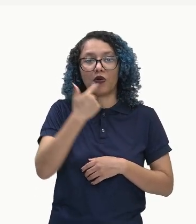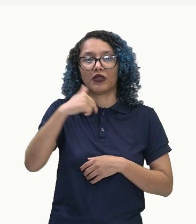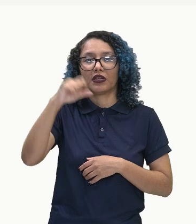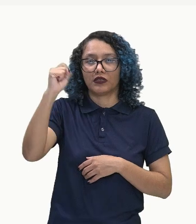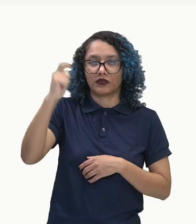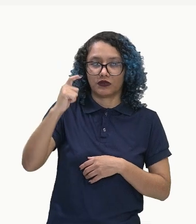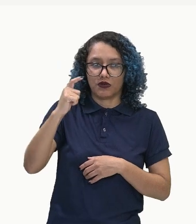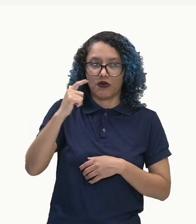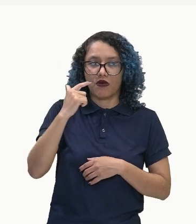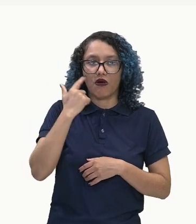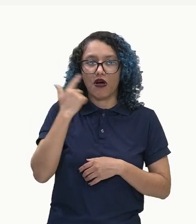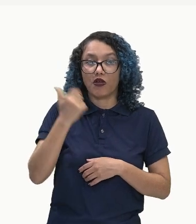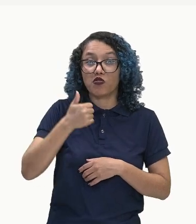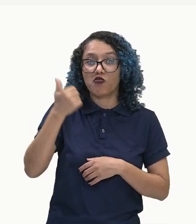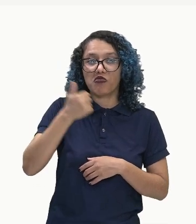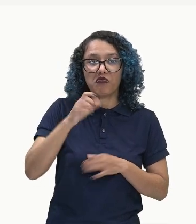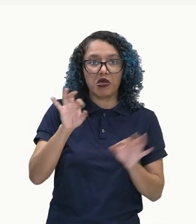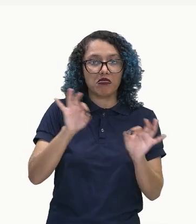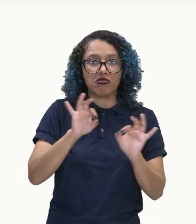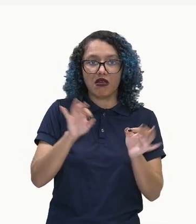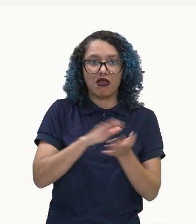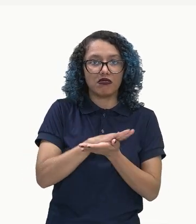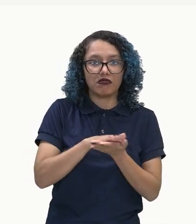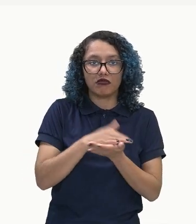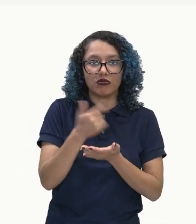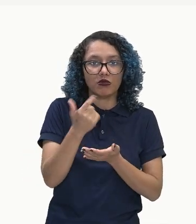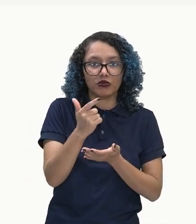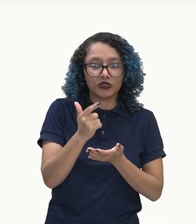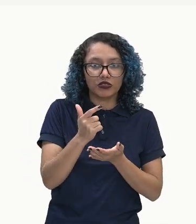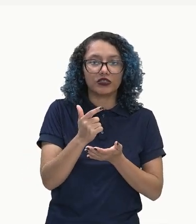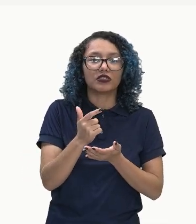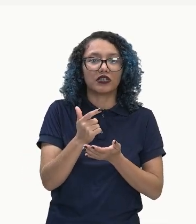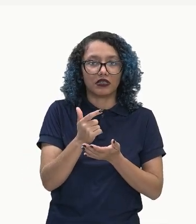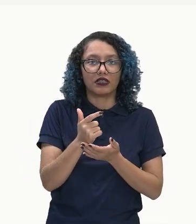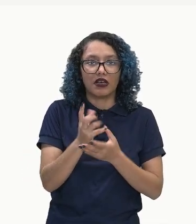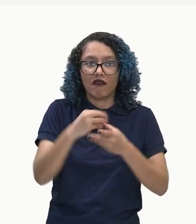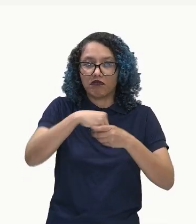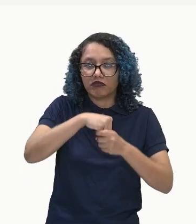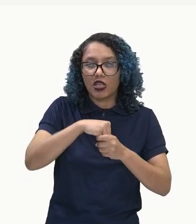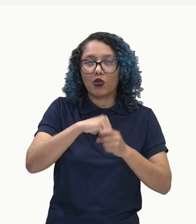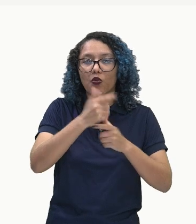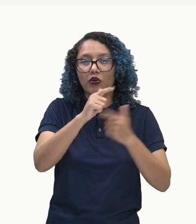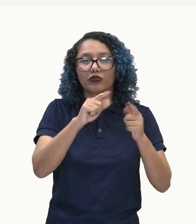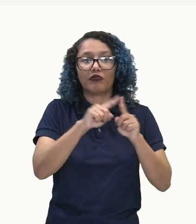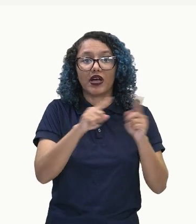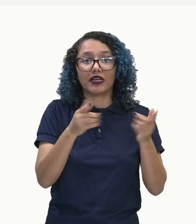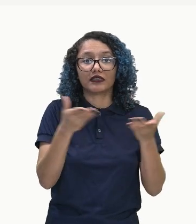nem aparecia no gráfico anterior, ela estava incluída aqui em outras, né? Ela já aparece com